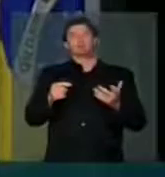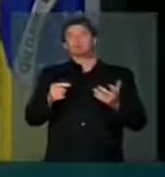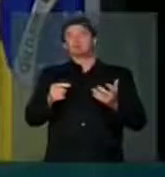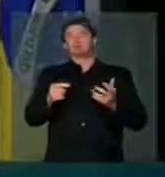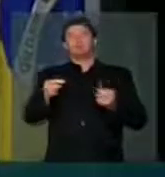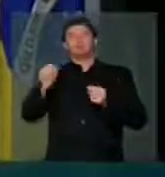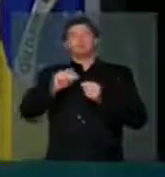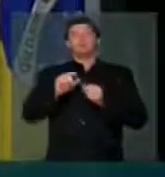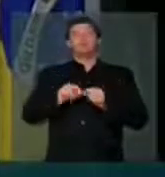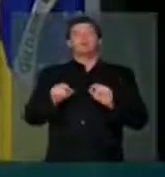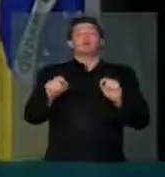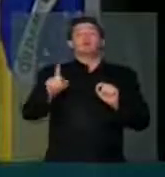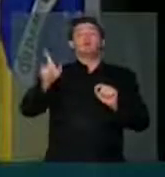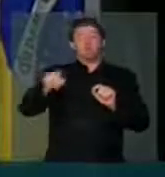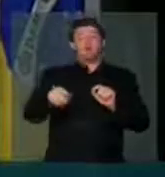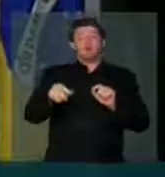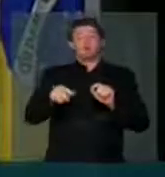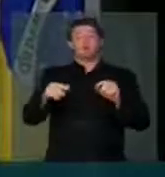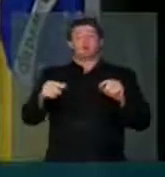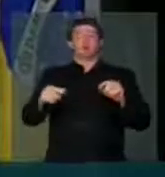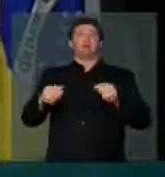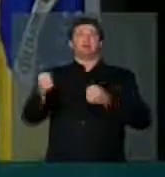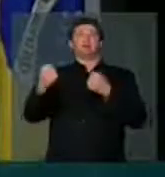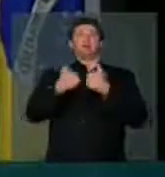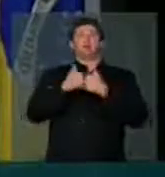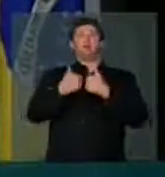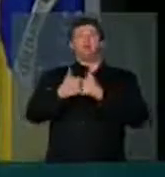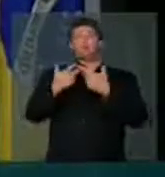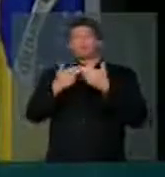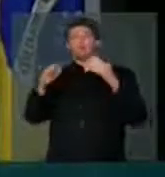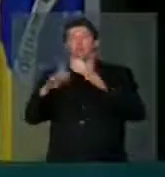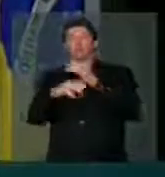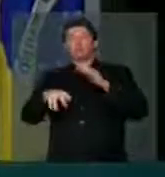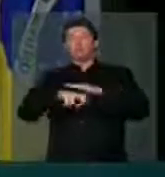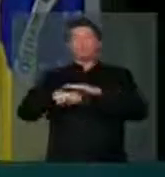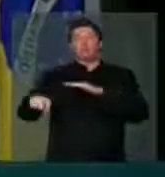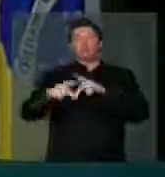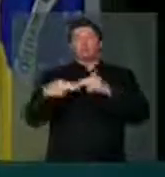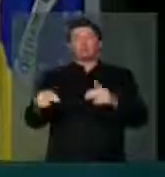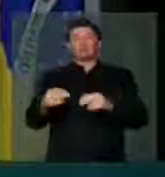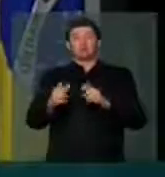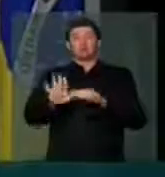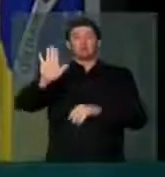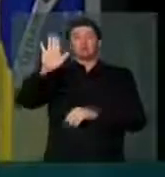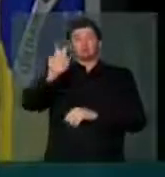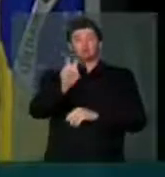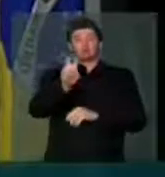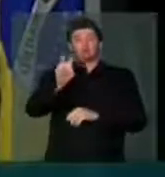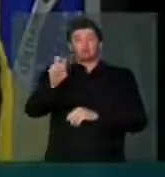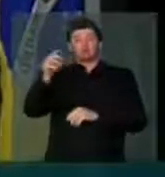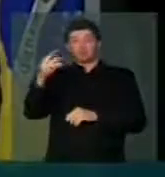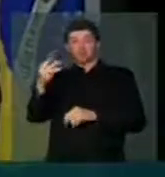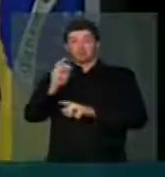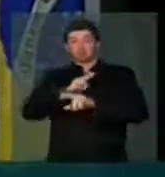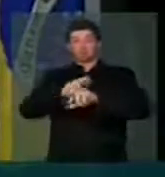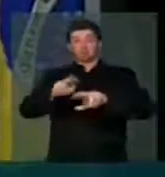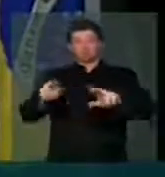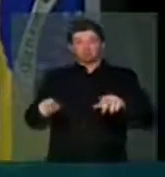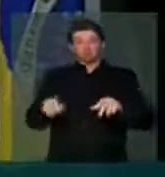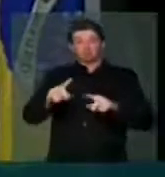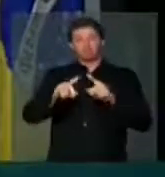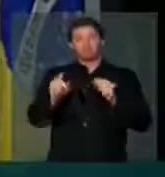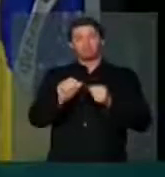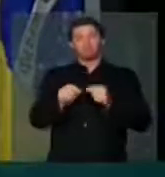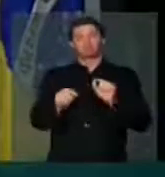que se consolidou na área de mobilidade urbana, para a qual Dilma prometeu 553 empreendimentos,